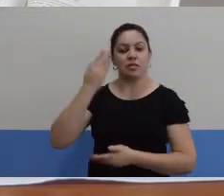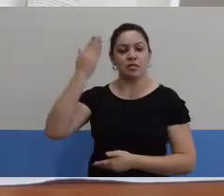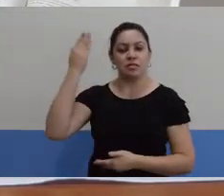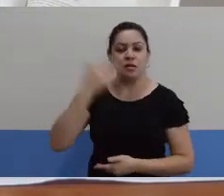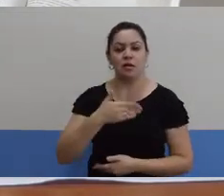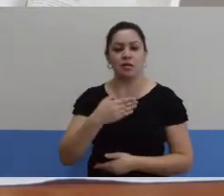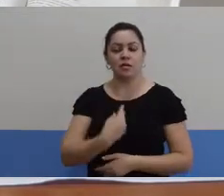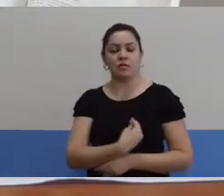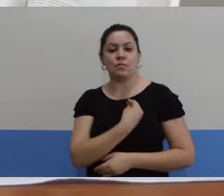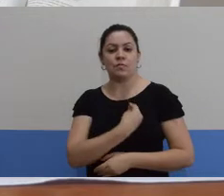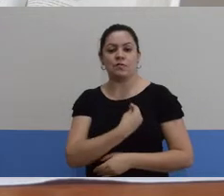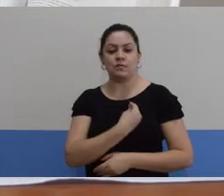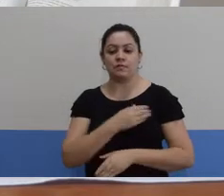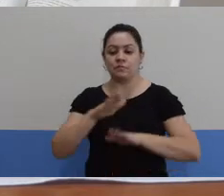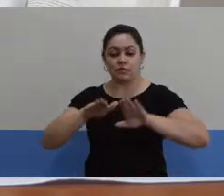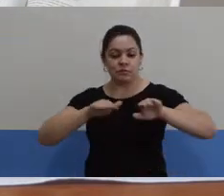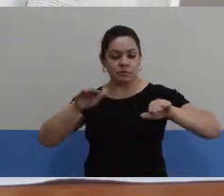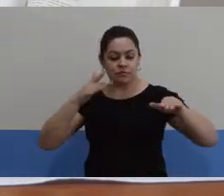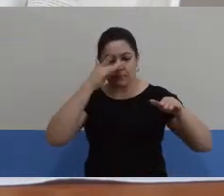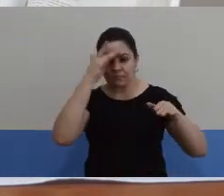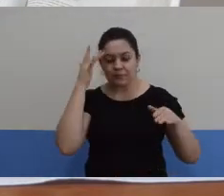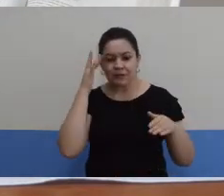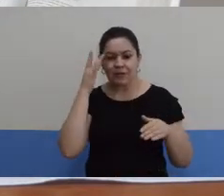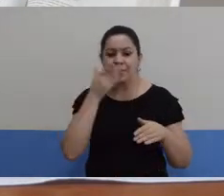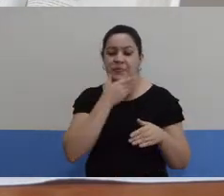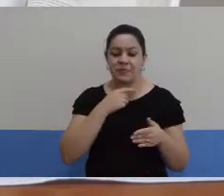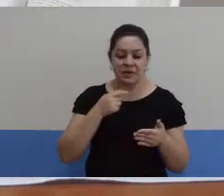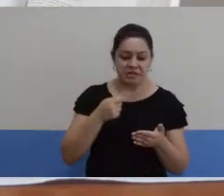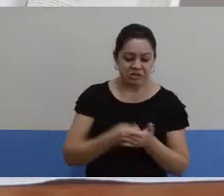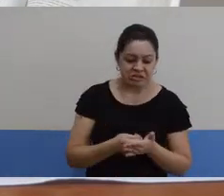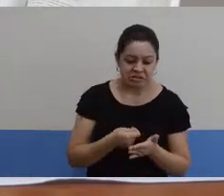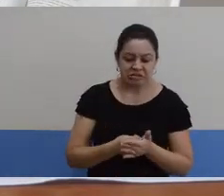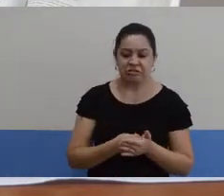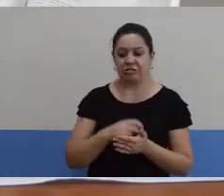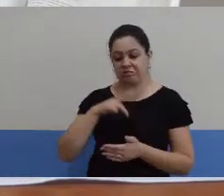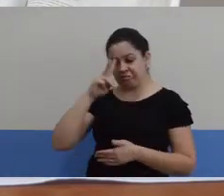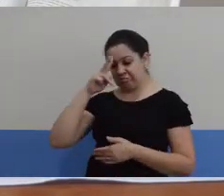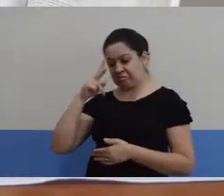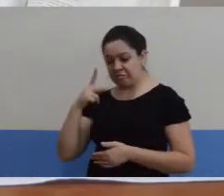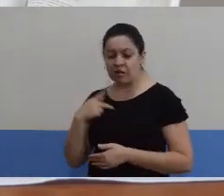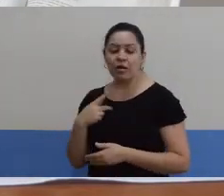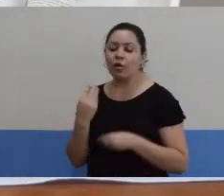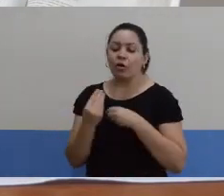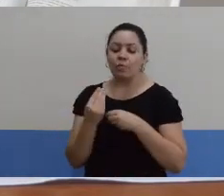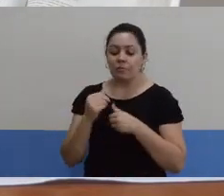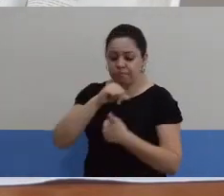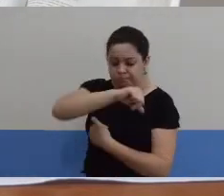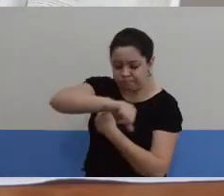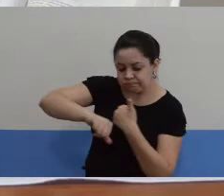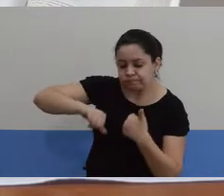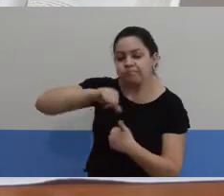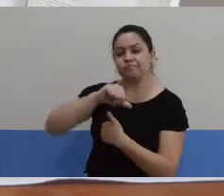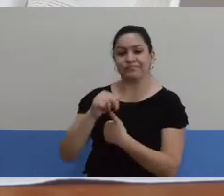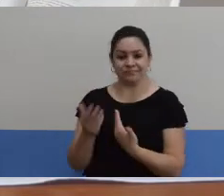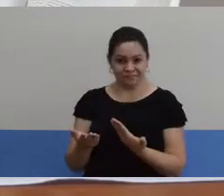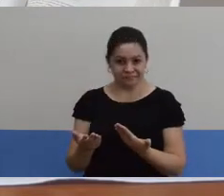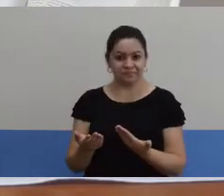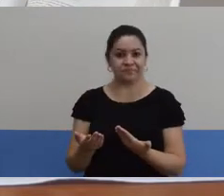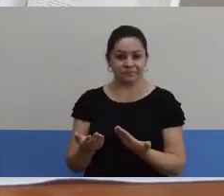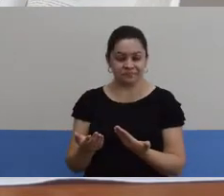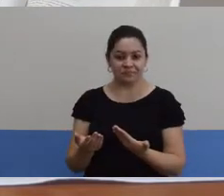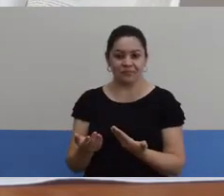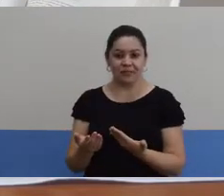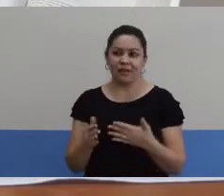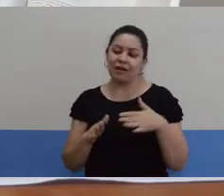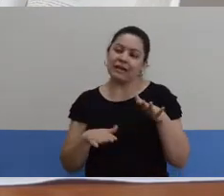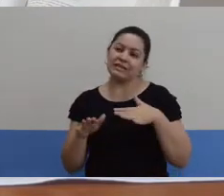o clericalismo, o machismo, o individualismo dentro da comunidade? Às vezes eu me